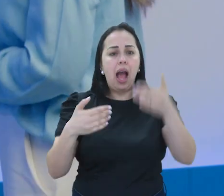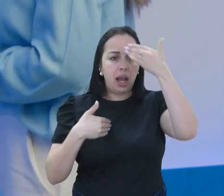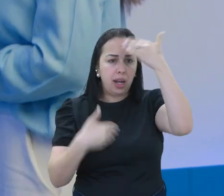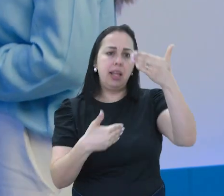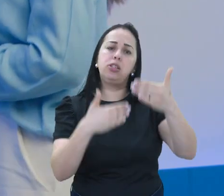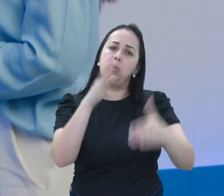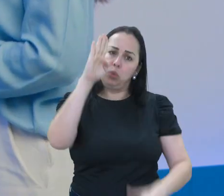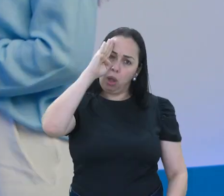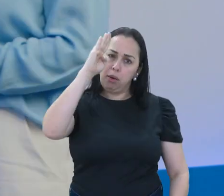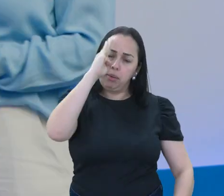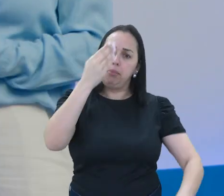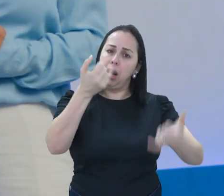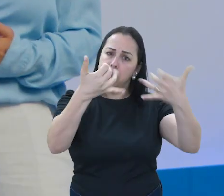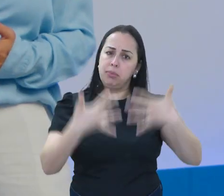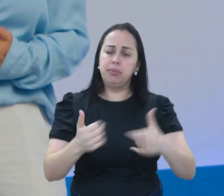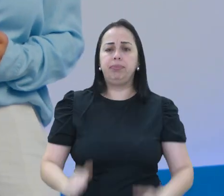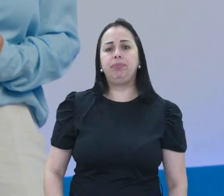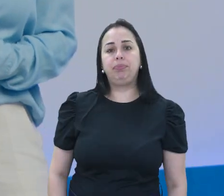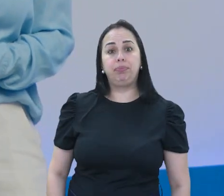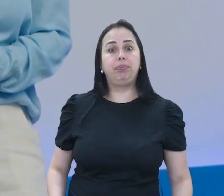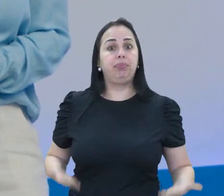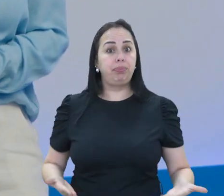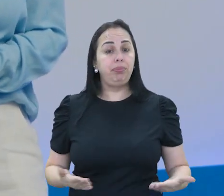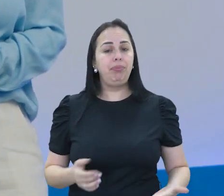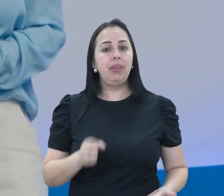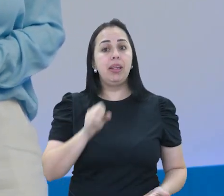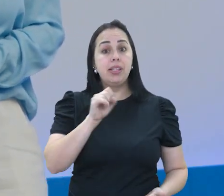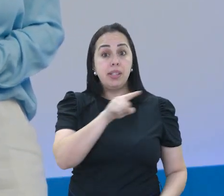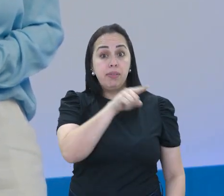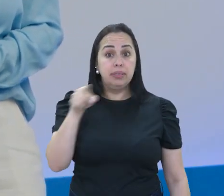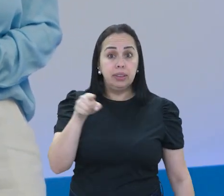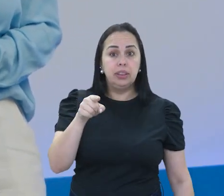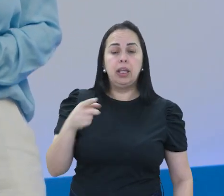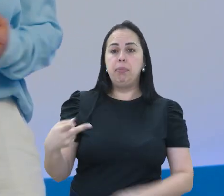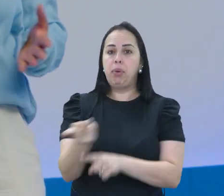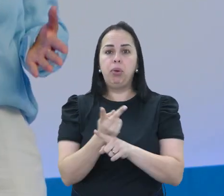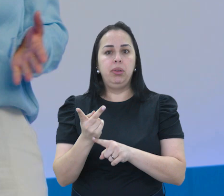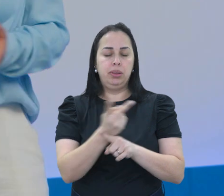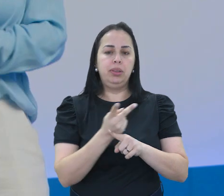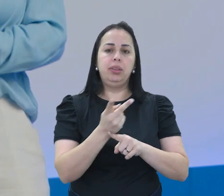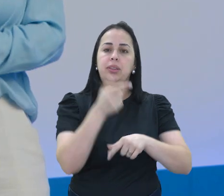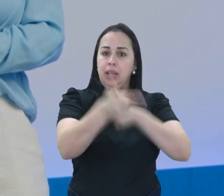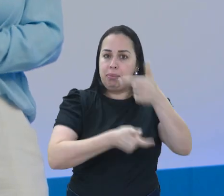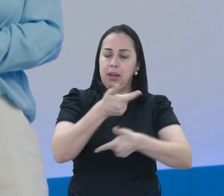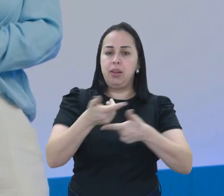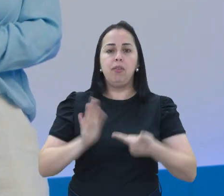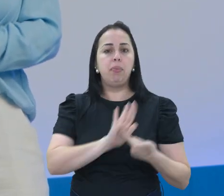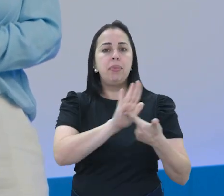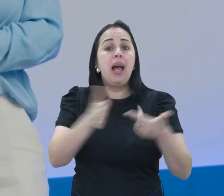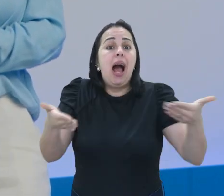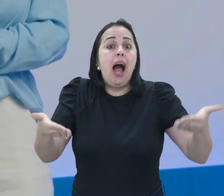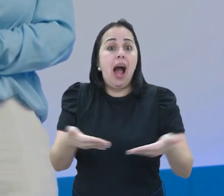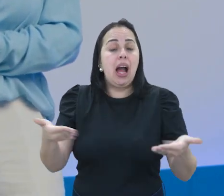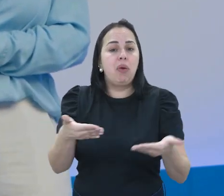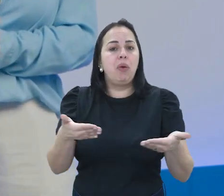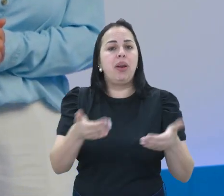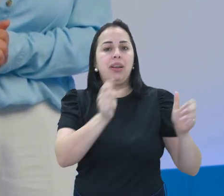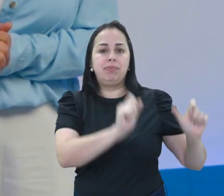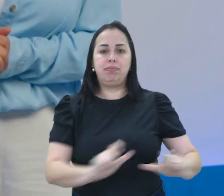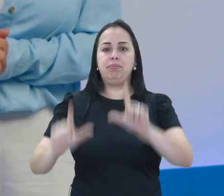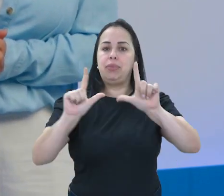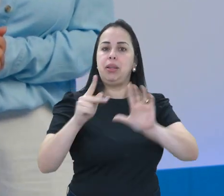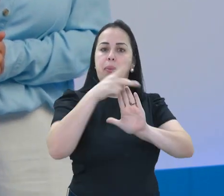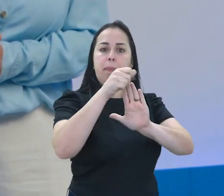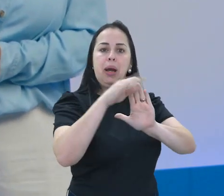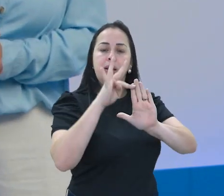também aí ao tenente do Corpo de Bombeiros. E olha, se você busca emprego, a gente mostra agora as vagas disponíveis no